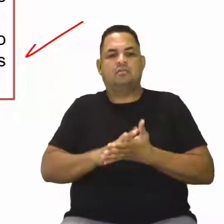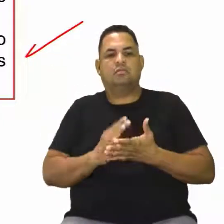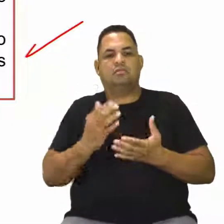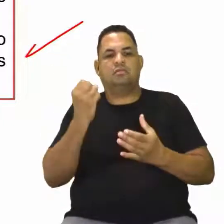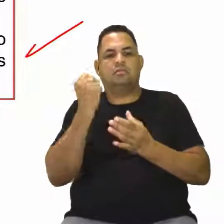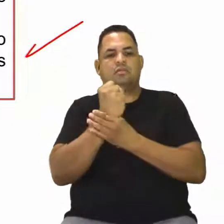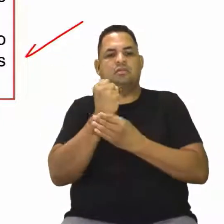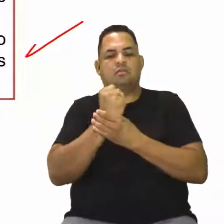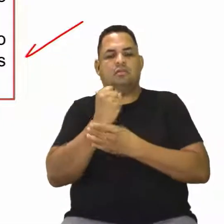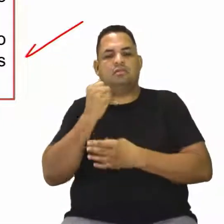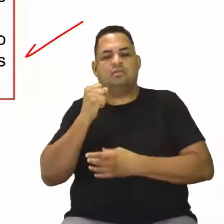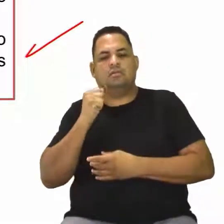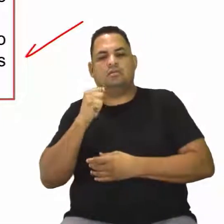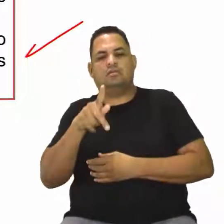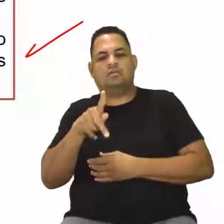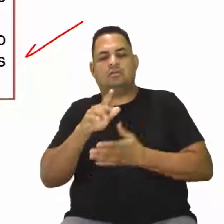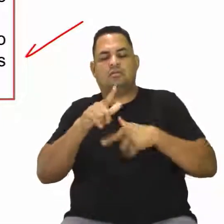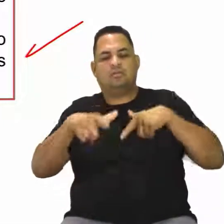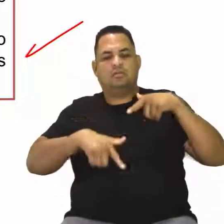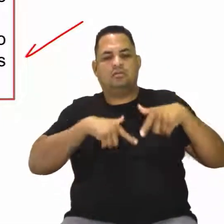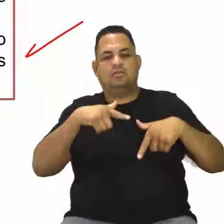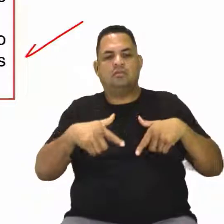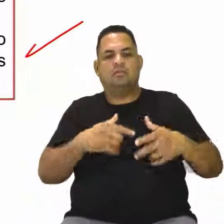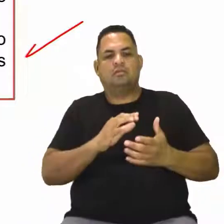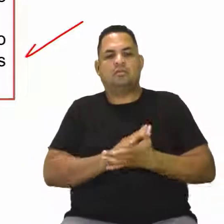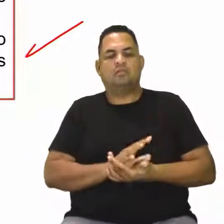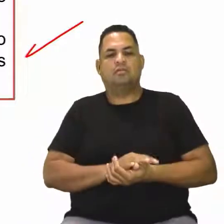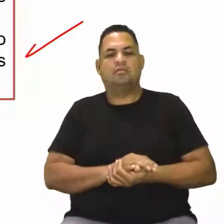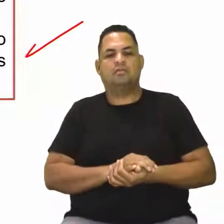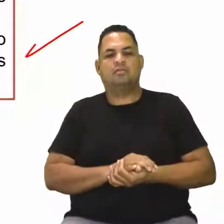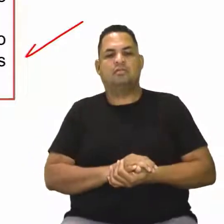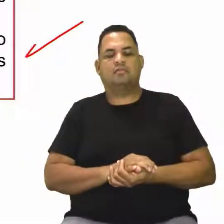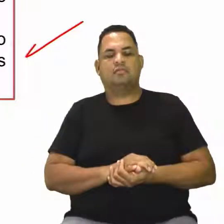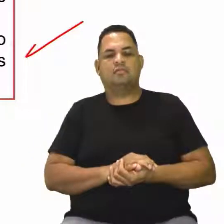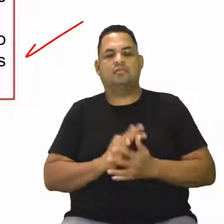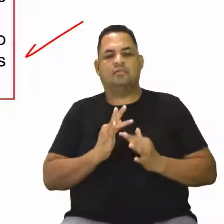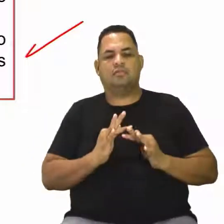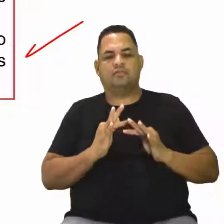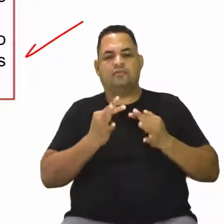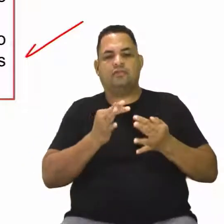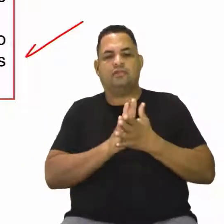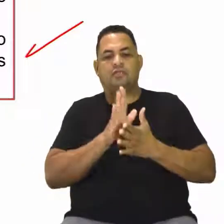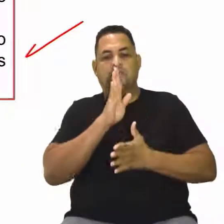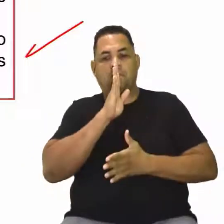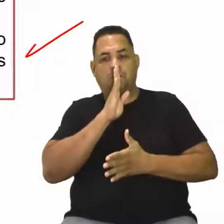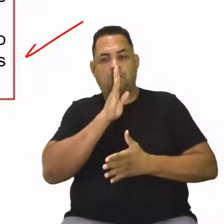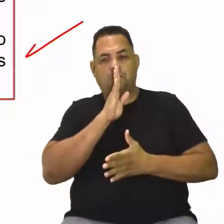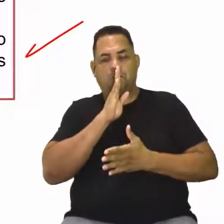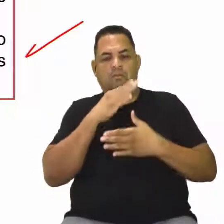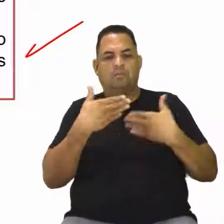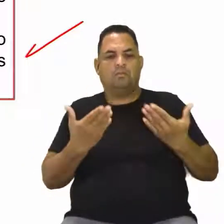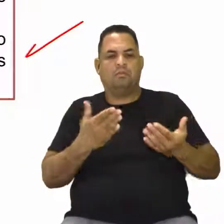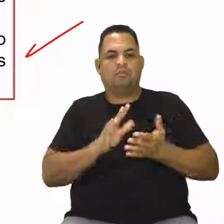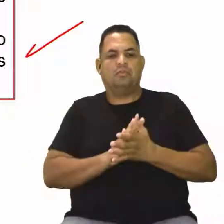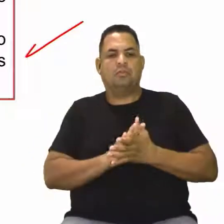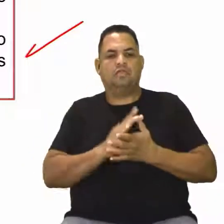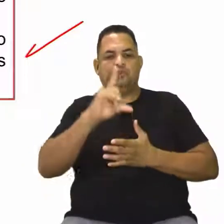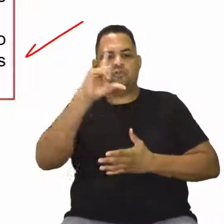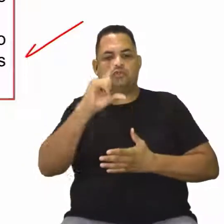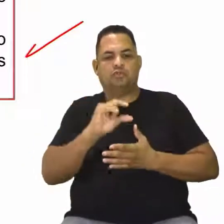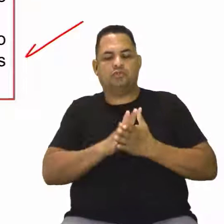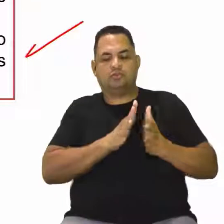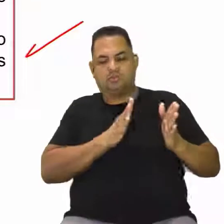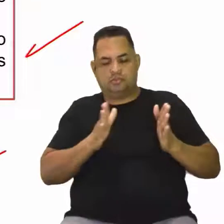Houve a garantia de aposentadoria para trabalhadores. Houve também o fim da censura e a